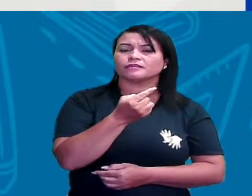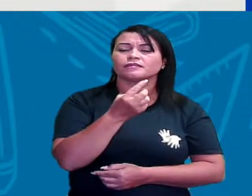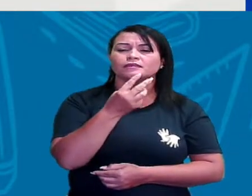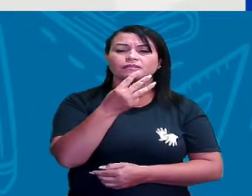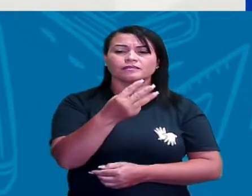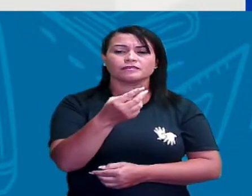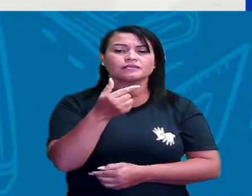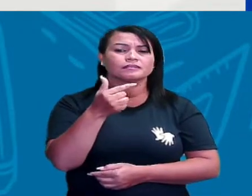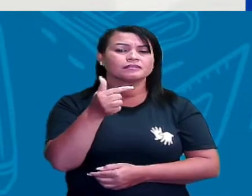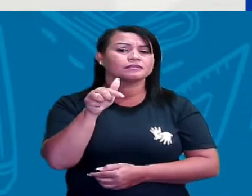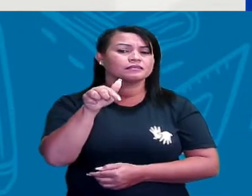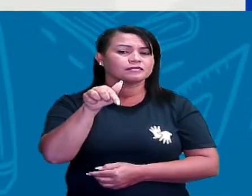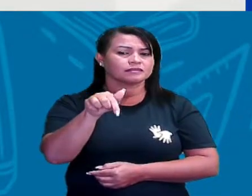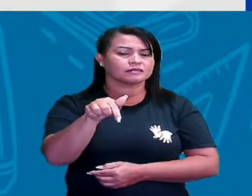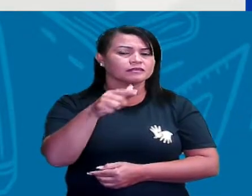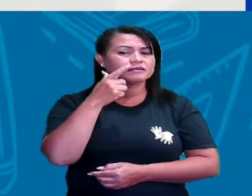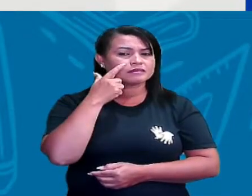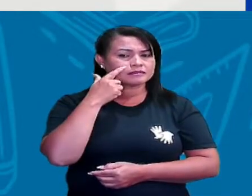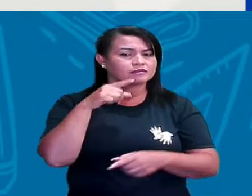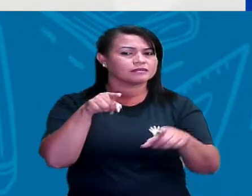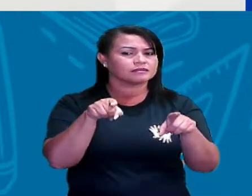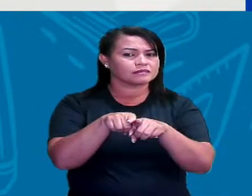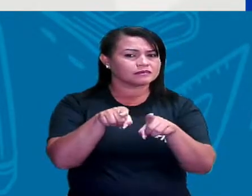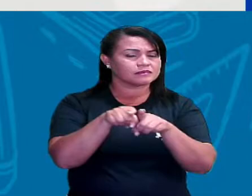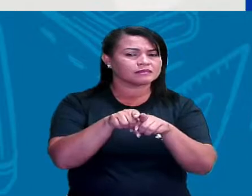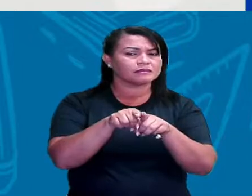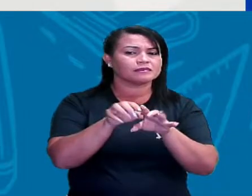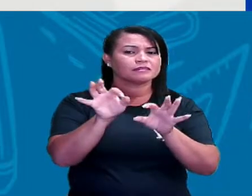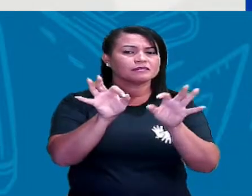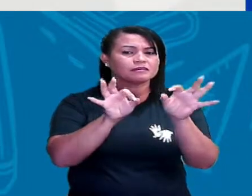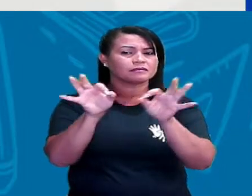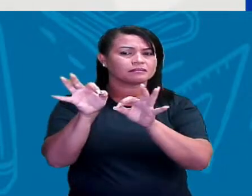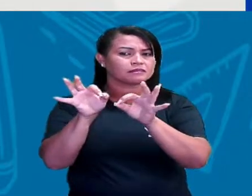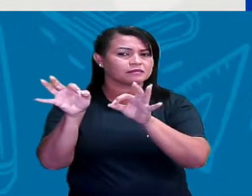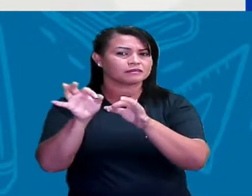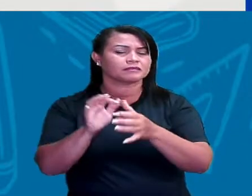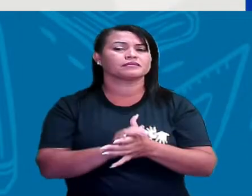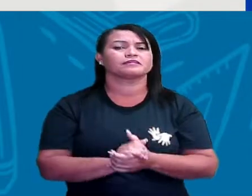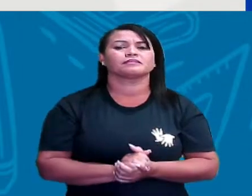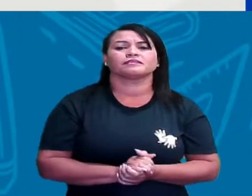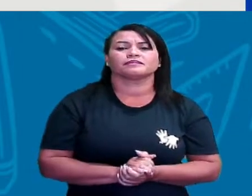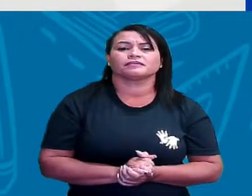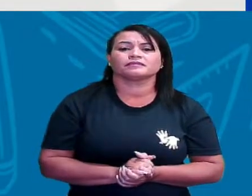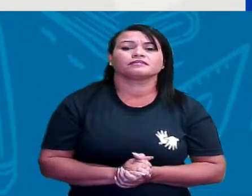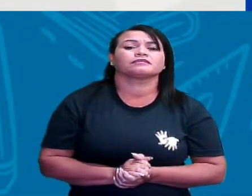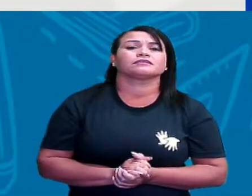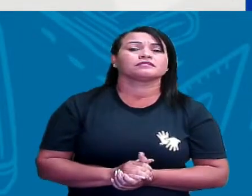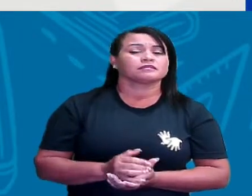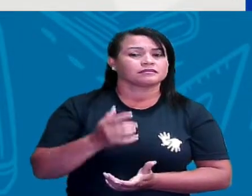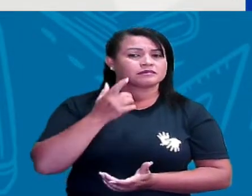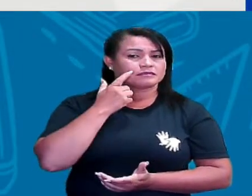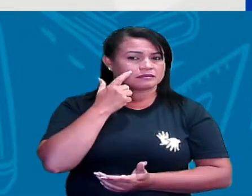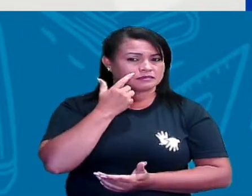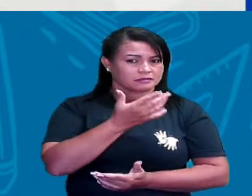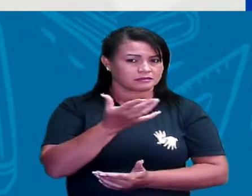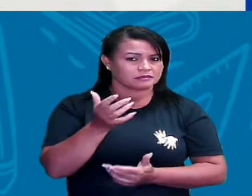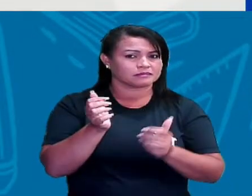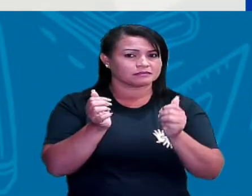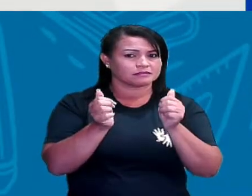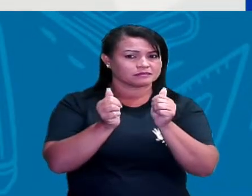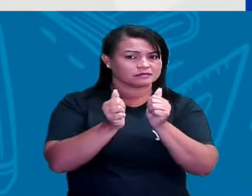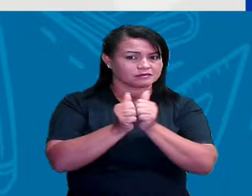1327. Então, vamos fazer também a decomposição desses números, tá? Então, vamos fazer